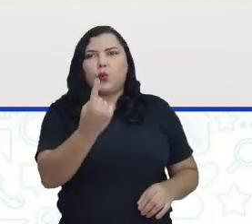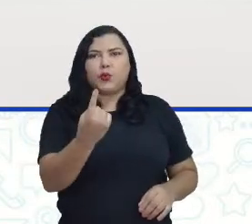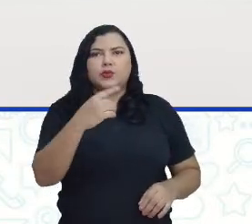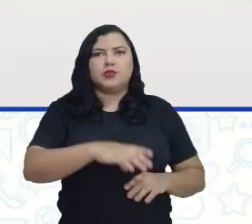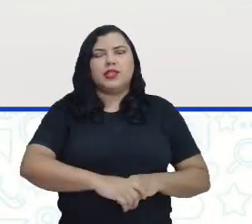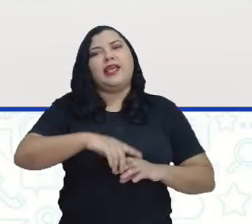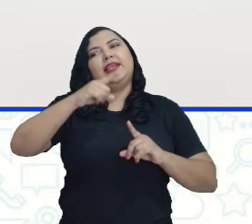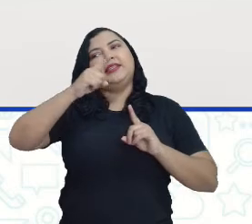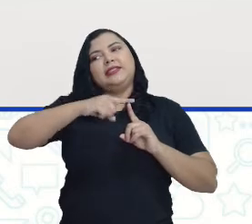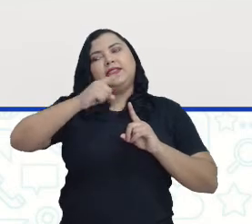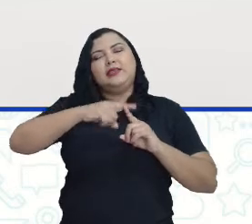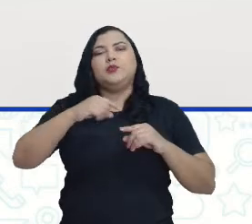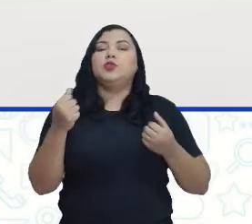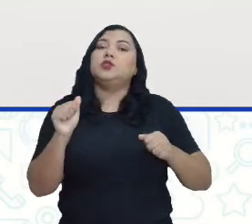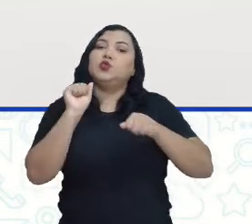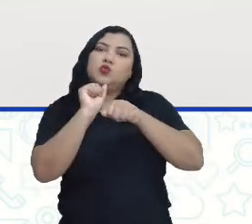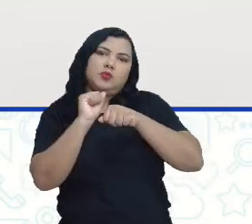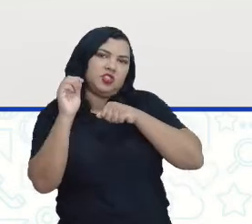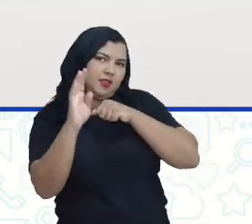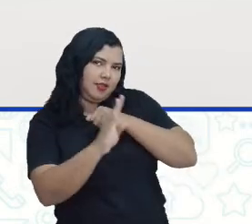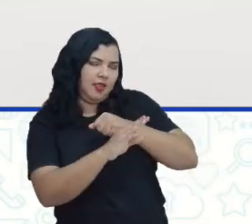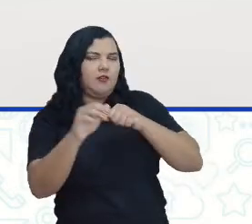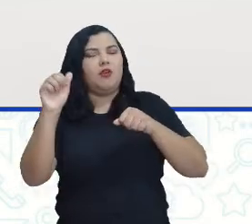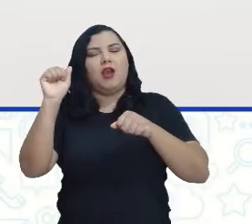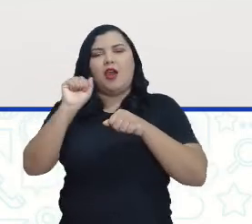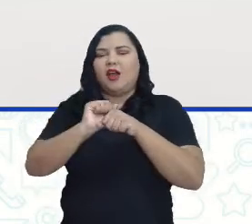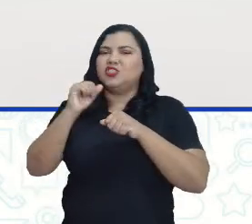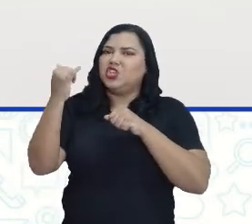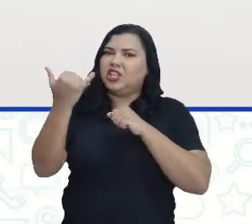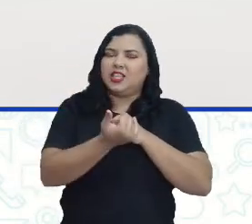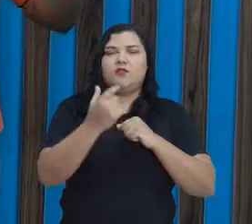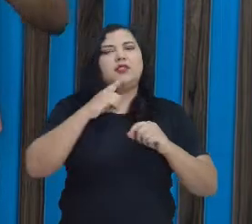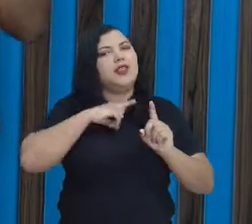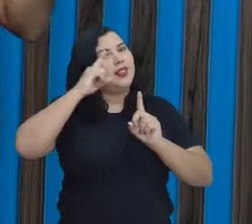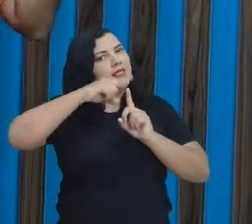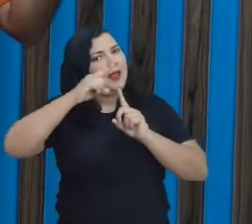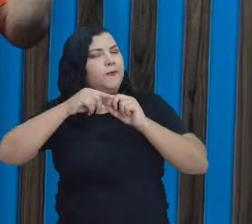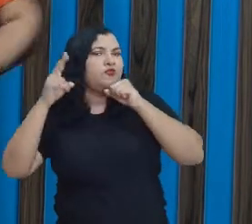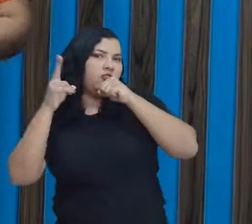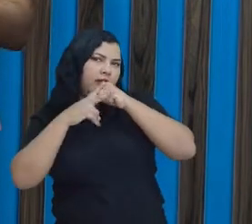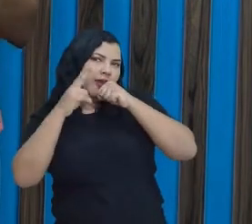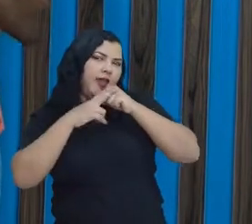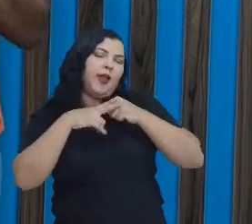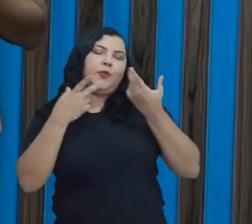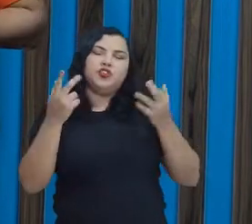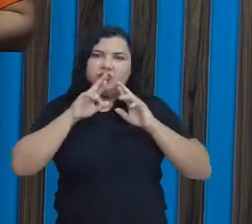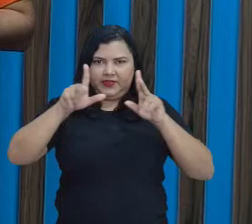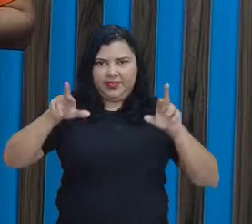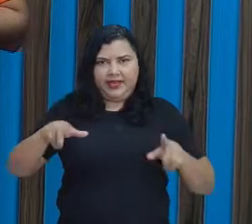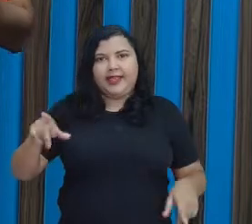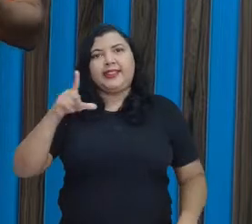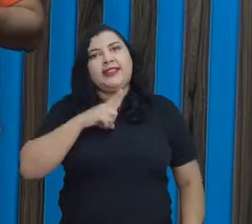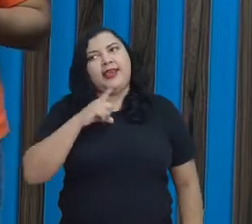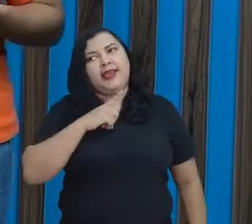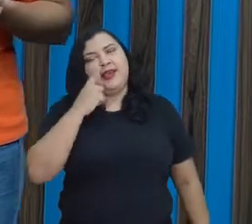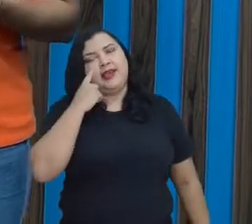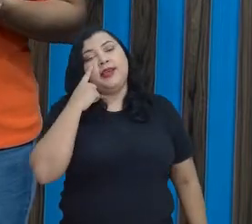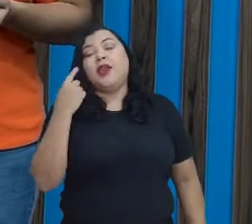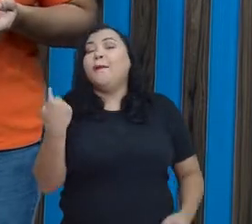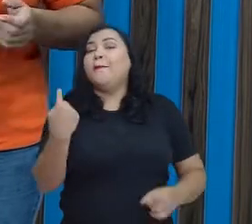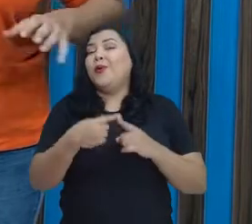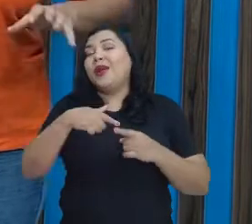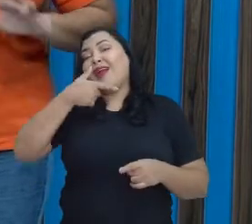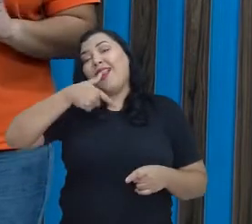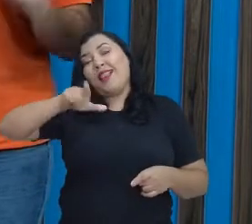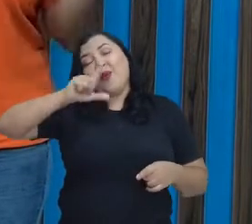tem tipos de substantivo, tipos de adjetivo, tipos de verbo, tipos de sujeito, tipos de predicado, porque a língua ela é